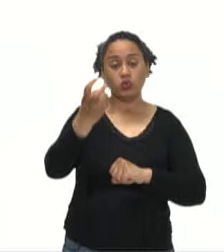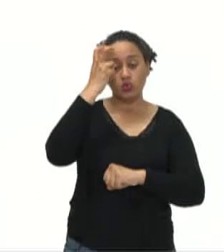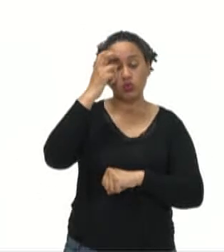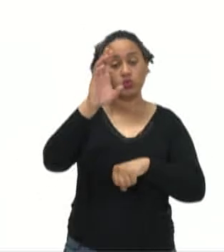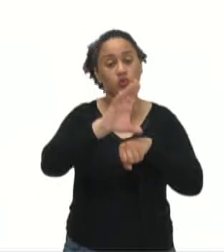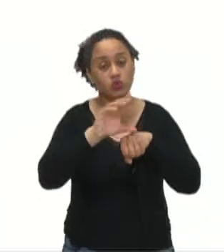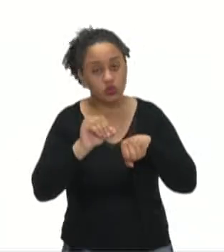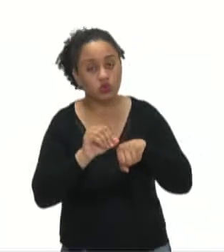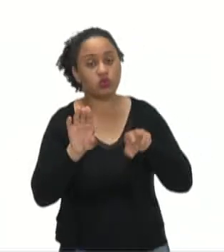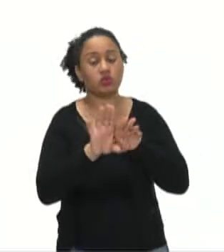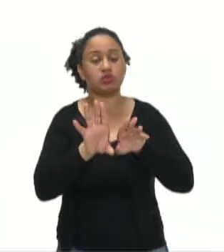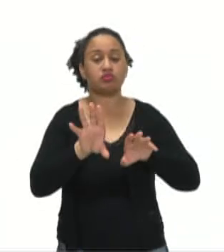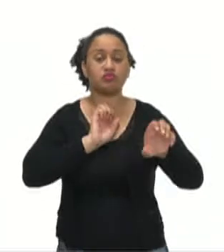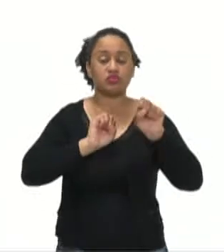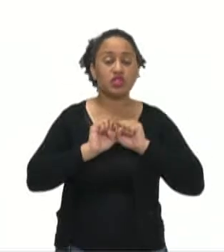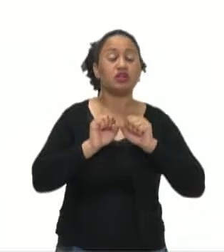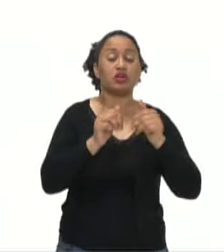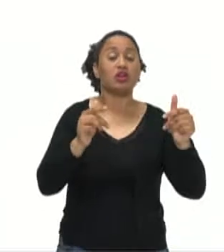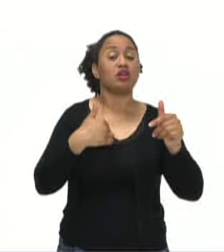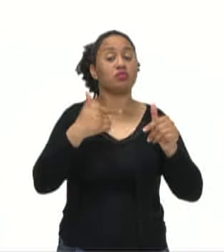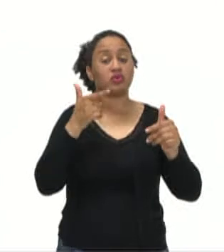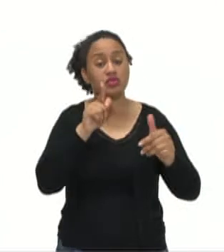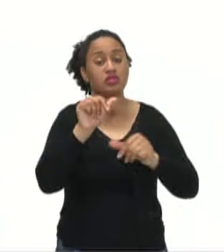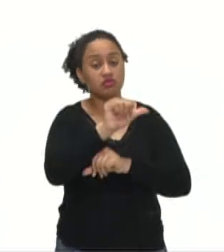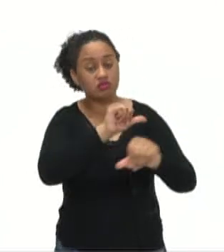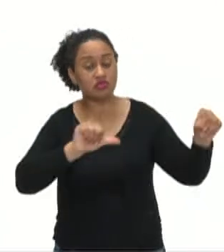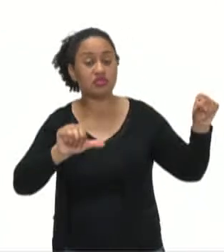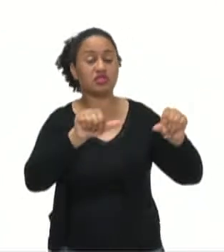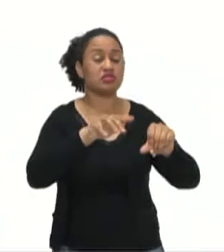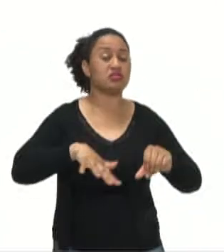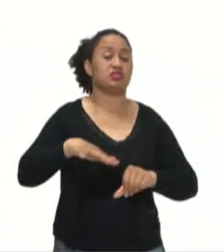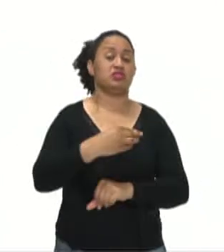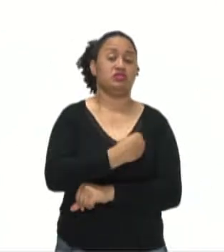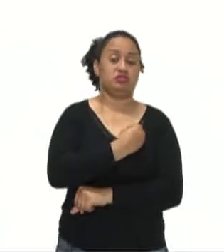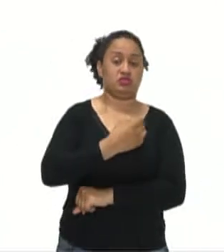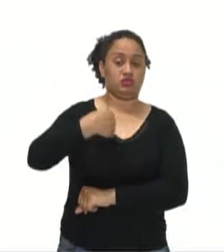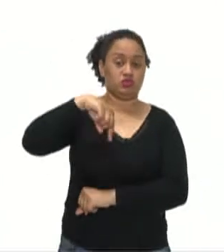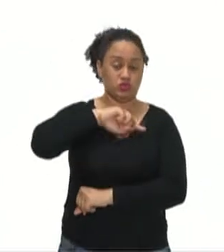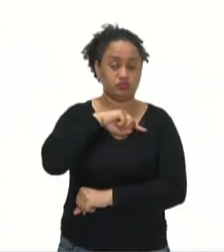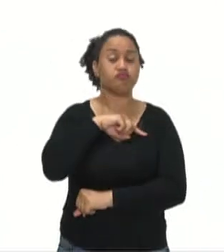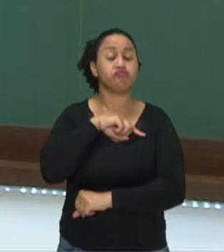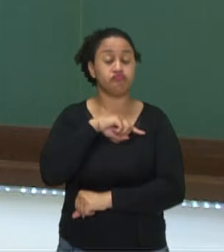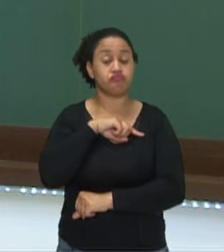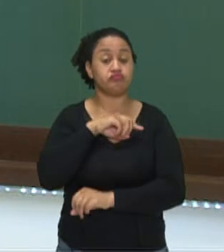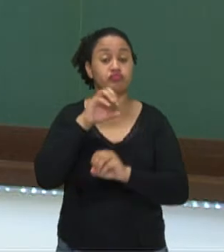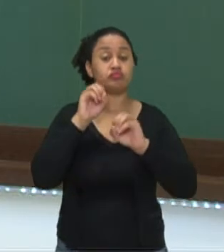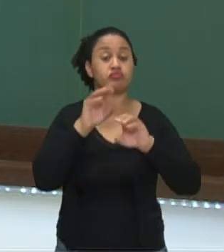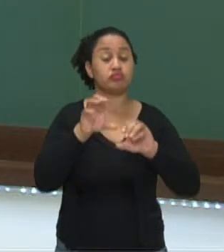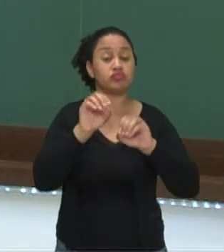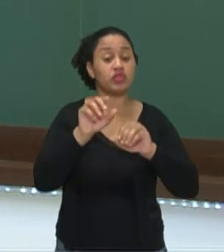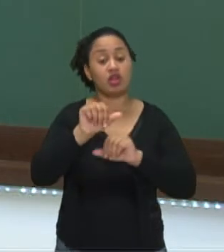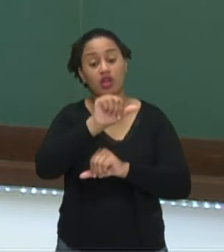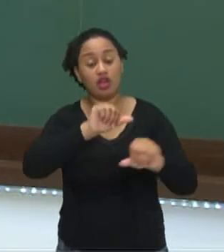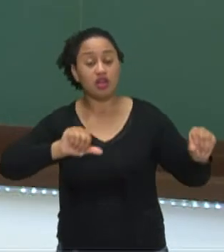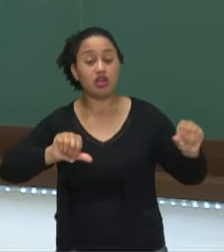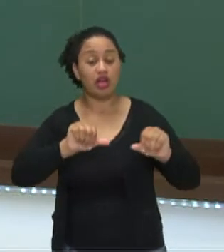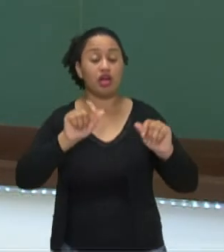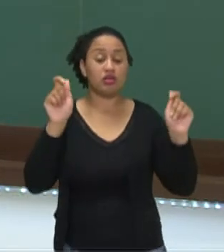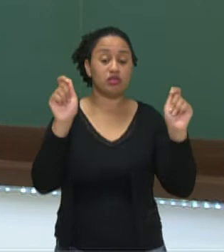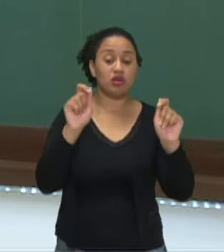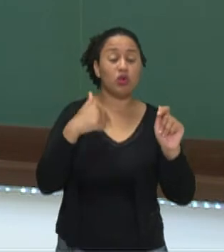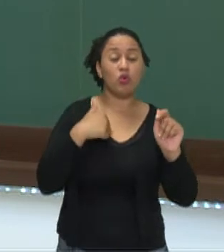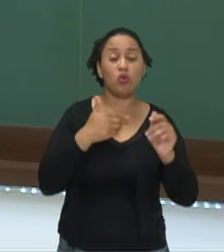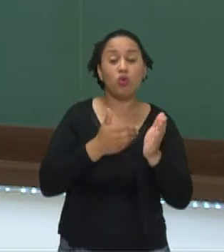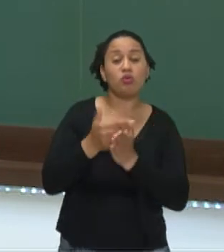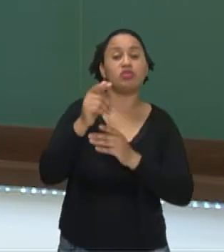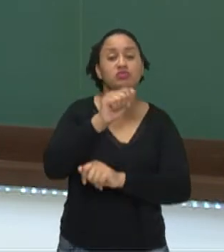e adquirirmos instrumentos para transformar a realidade em que vivemos. A educação é a chave para essa transformação da nossa